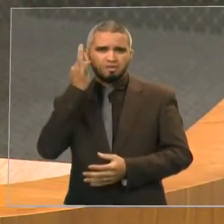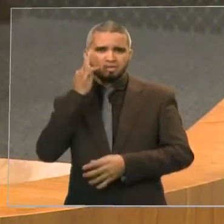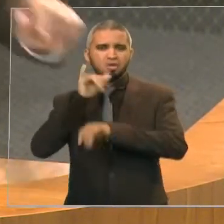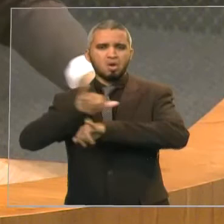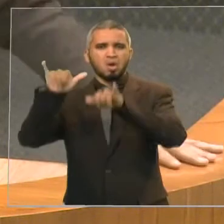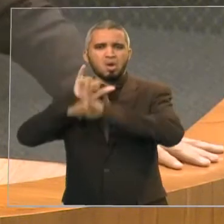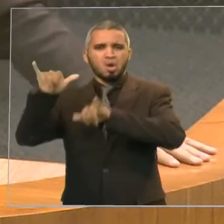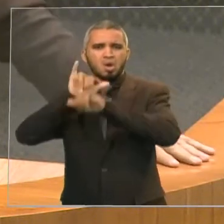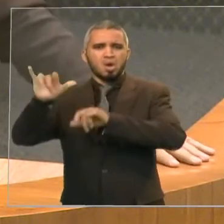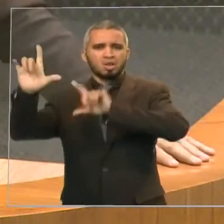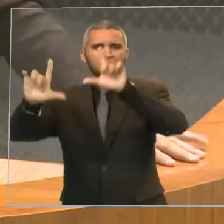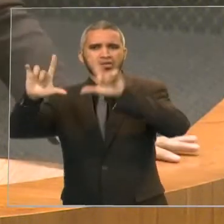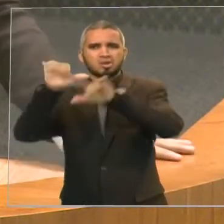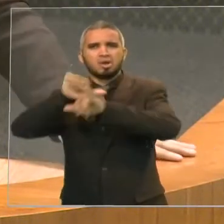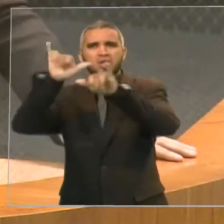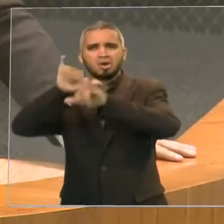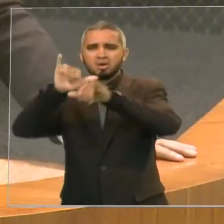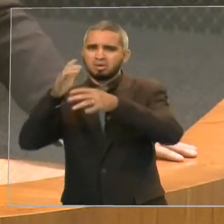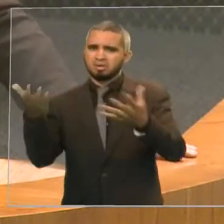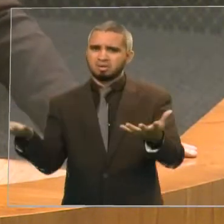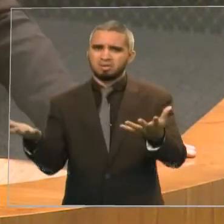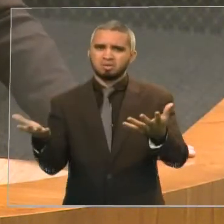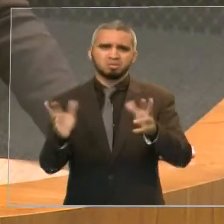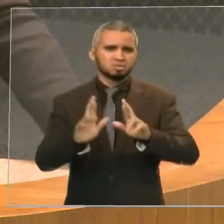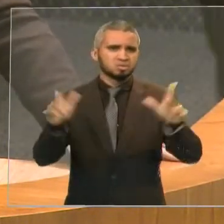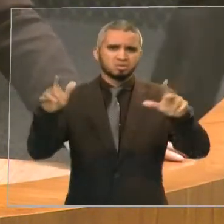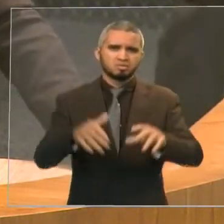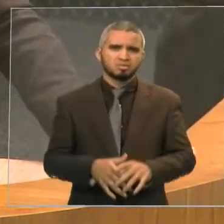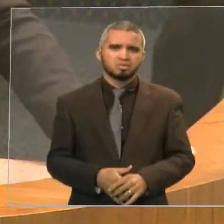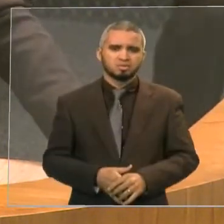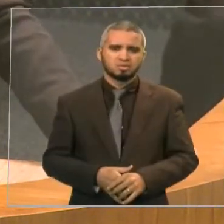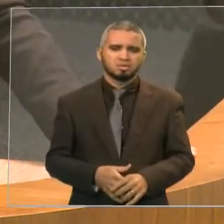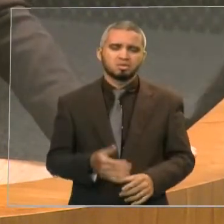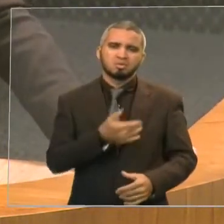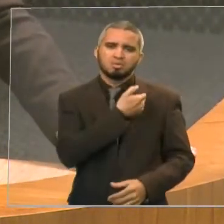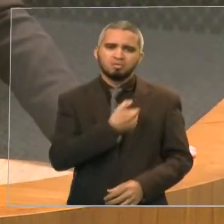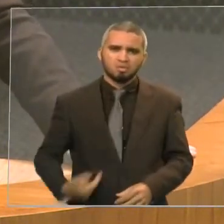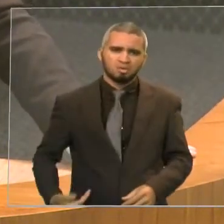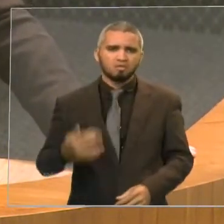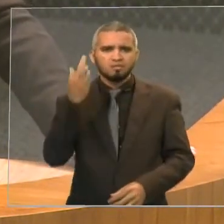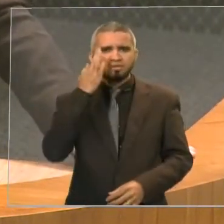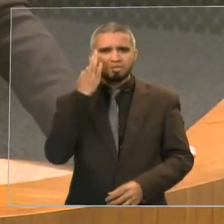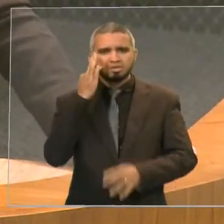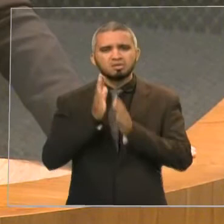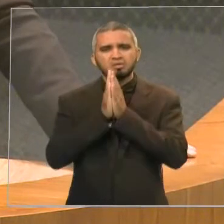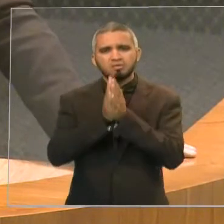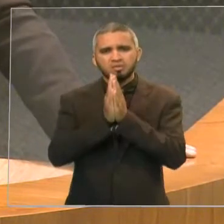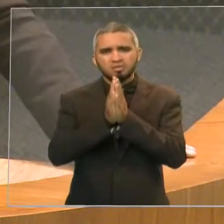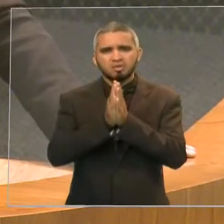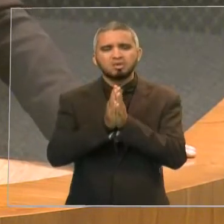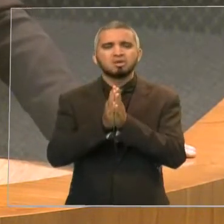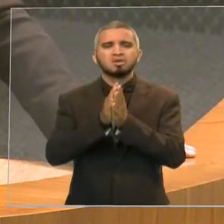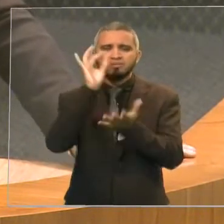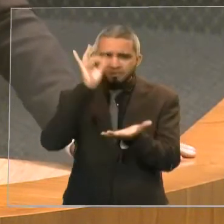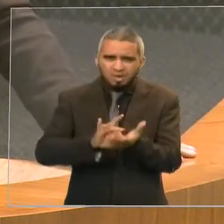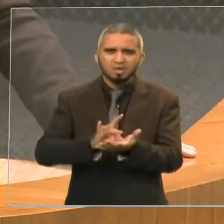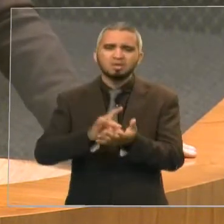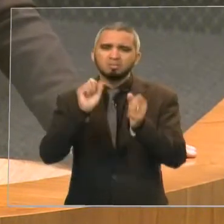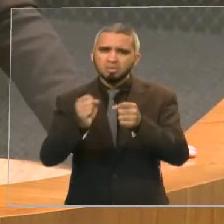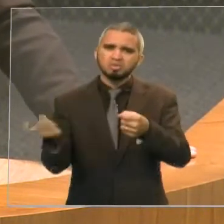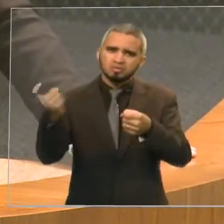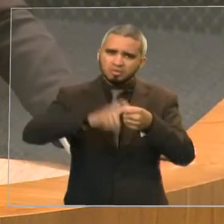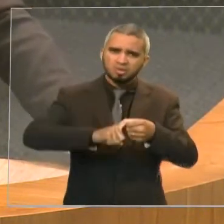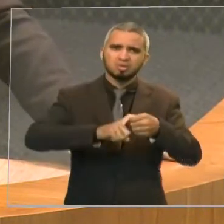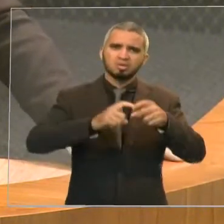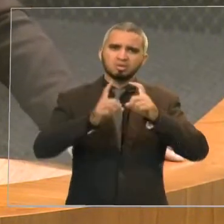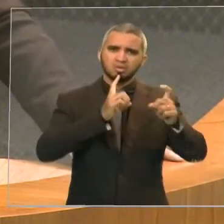E eu desafio, governador Flávio Dino, abra um diálogo com os professores de verdade, não com a diretoria do sindicato, não com